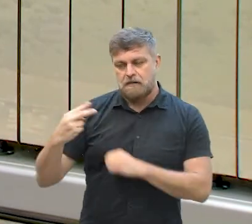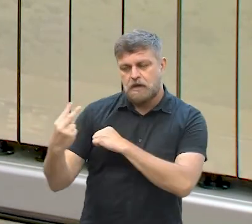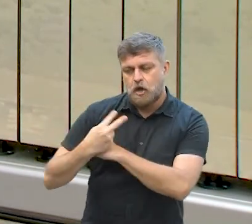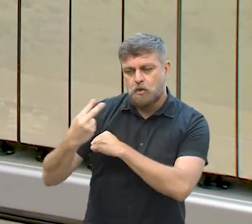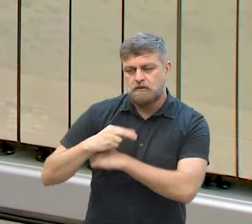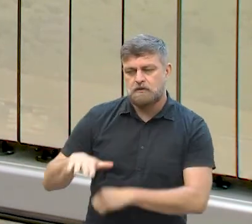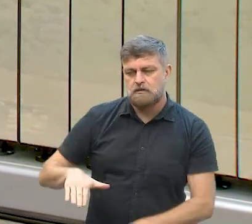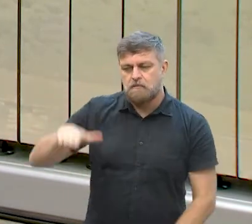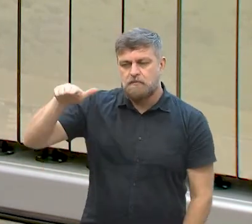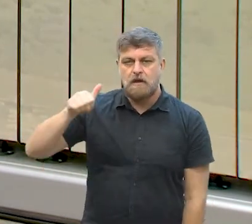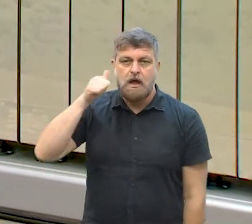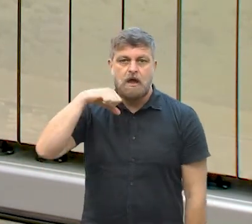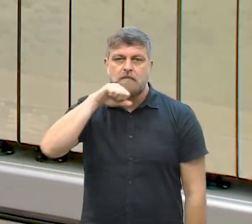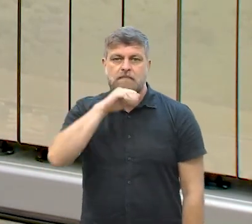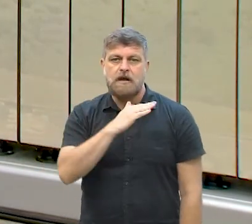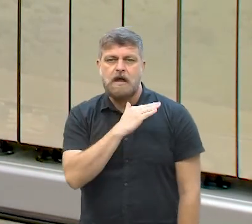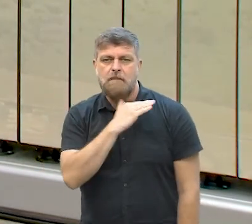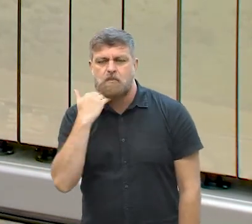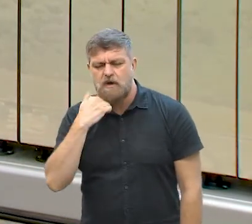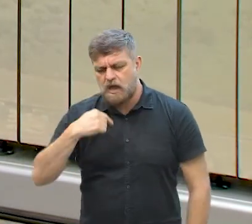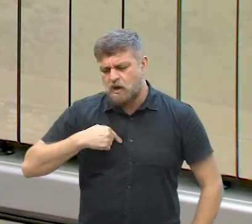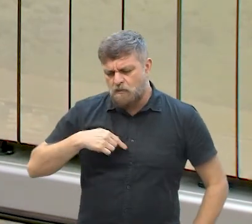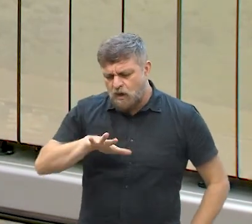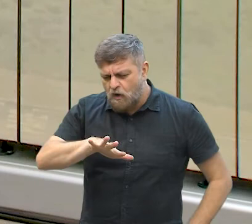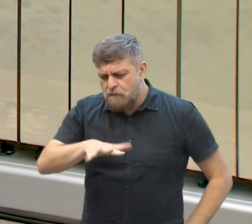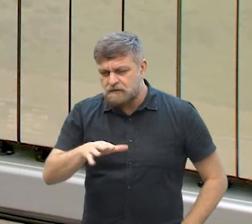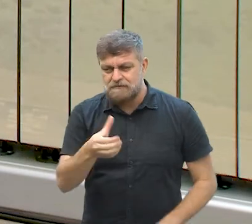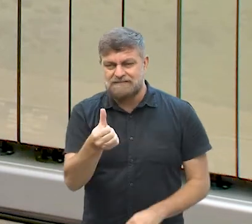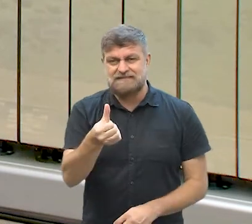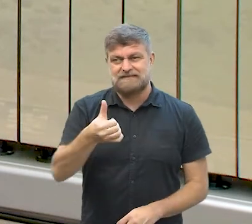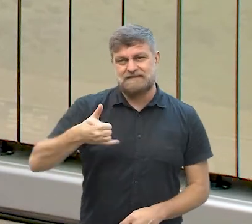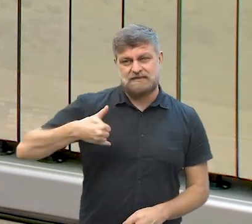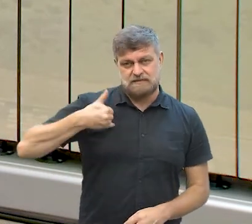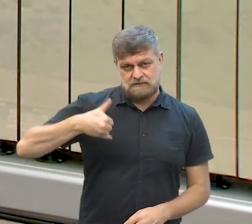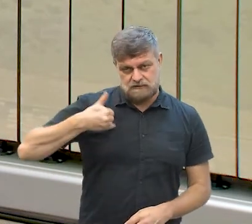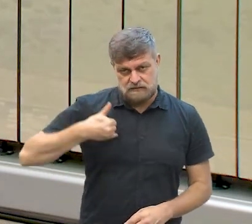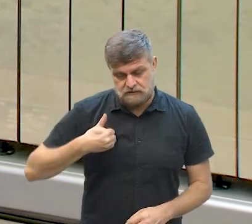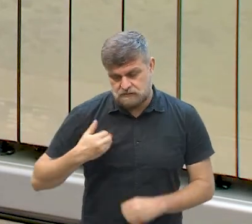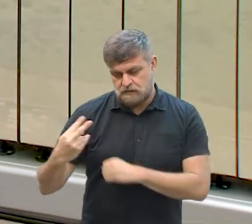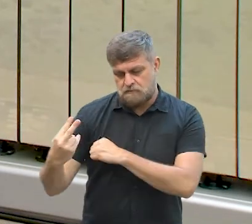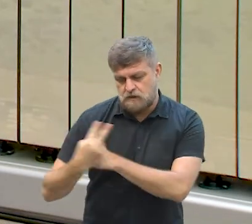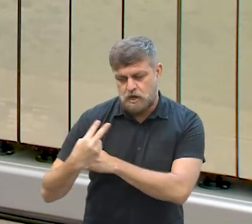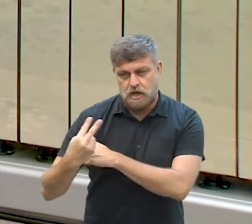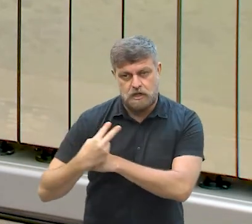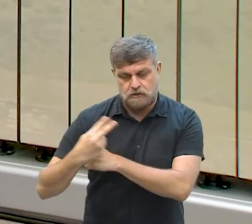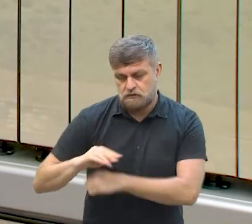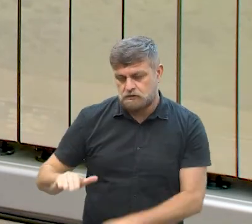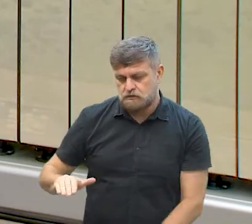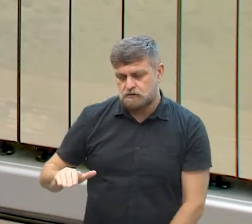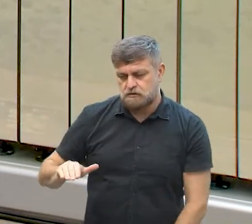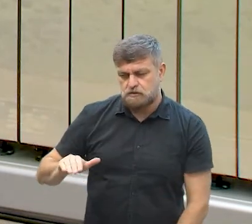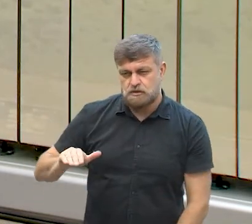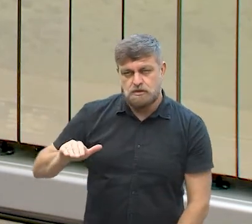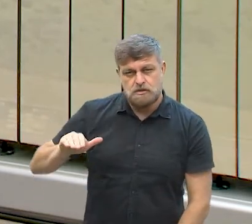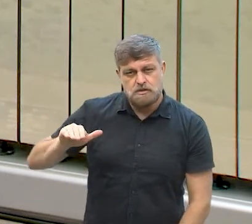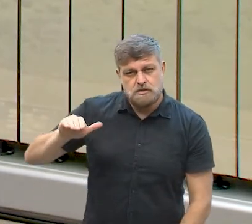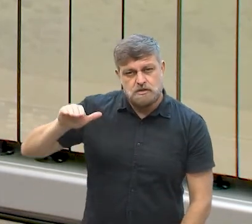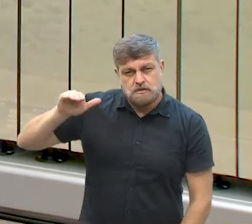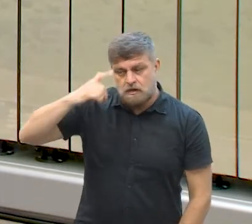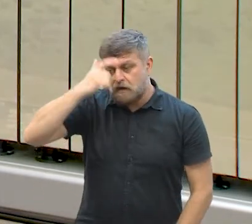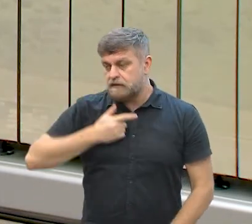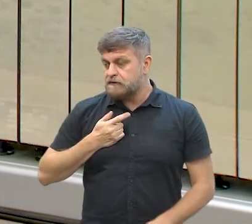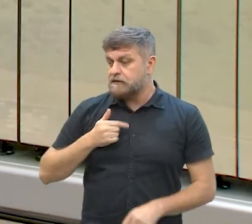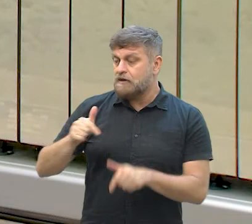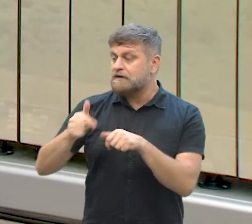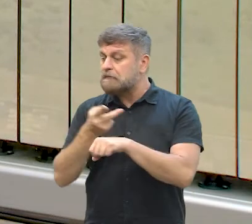ela me criou. E a minha mãe faleceu quando tinha mais ou menos uns 6 anos. Então ela me criou. Então, nessa época,